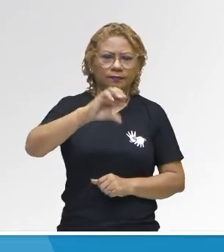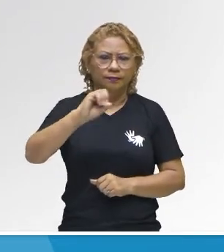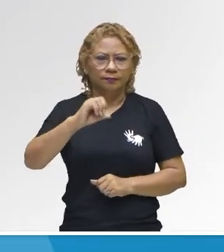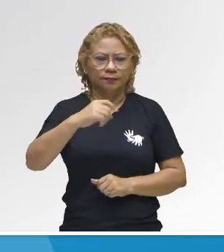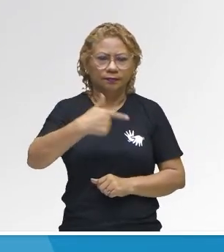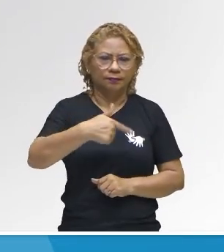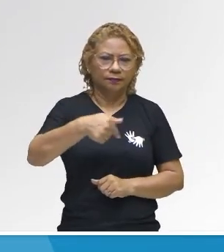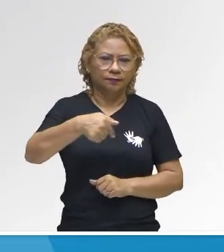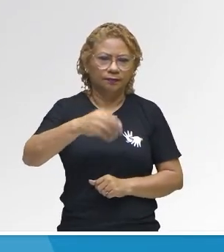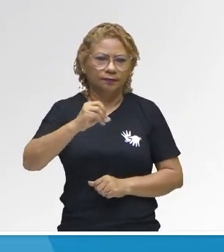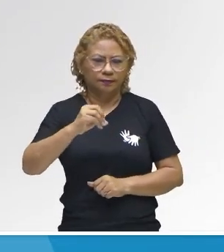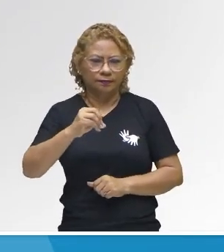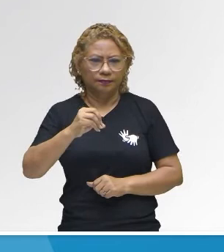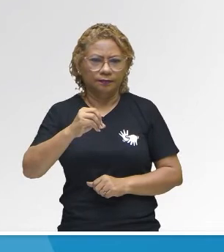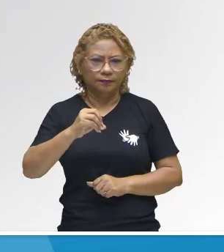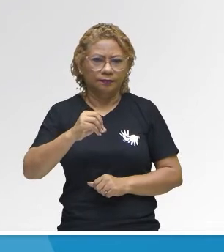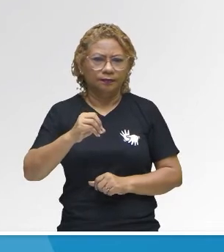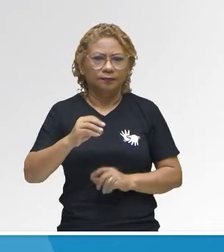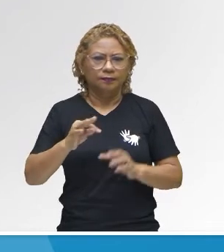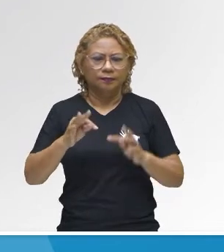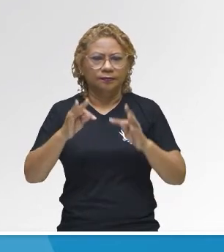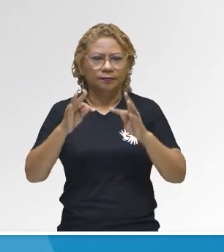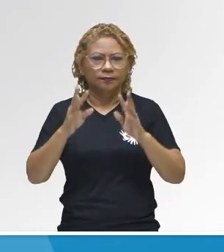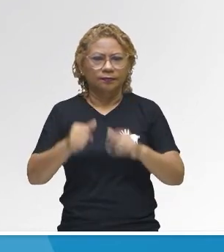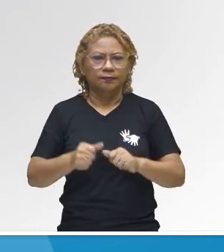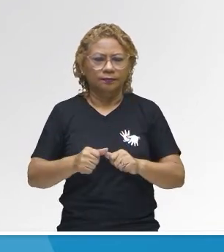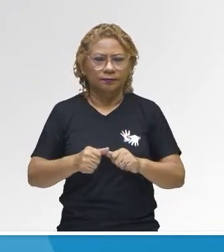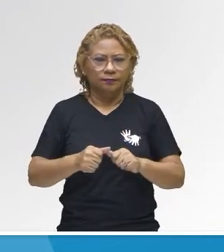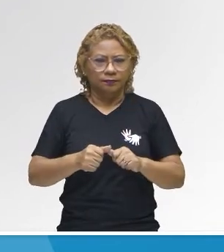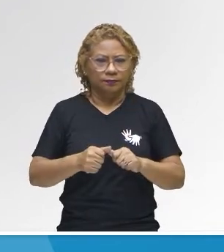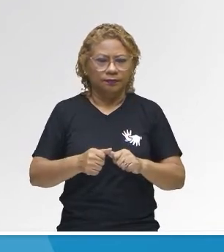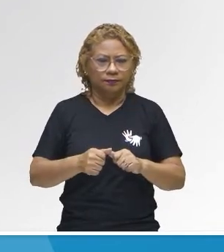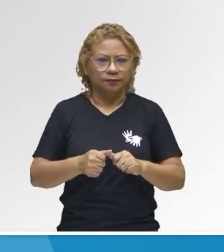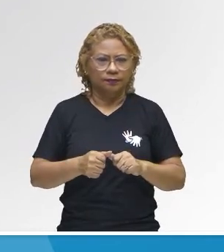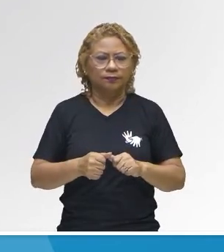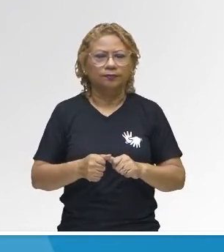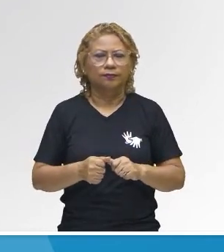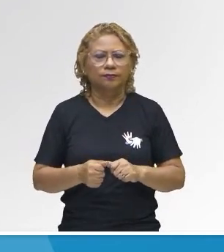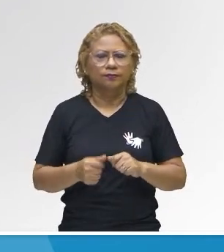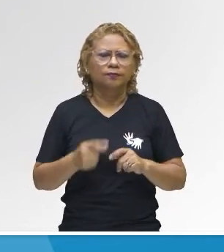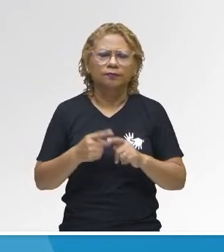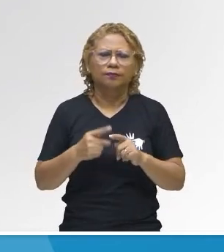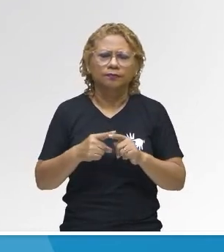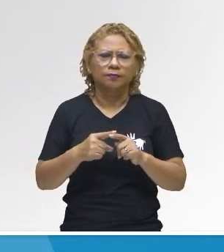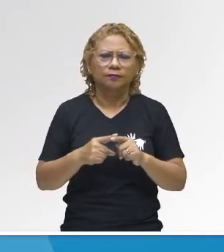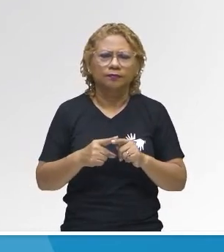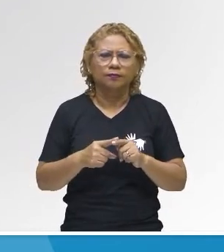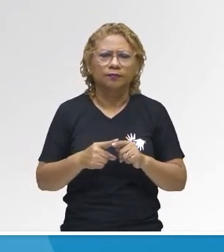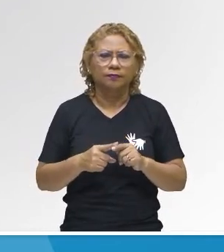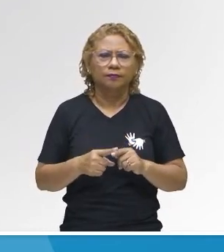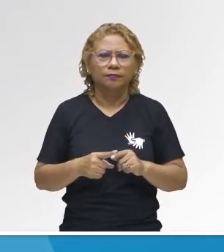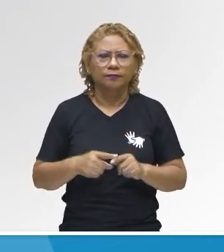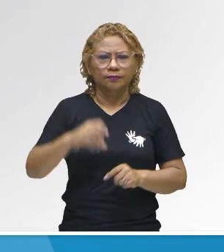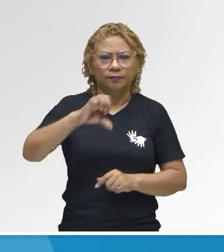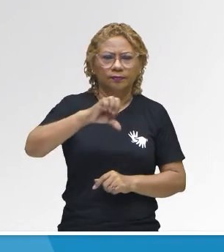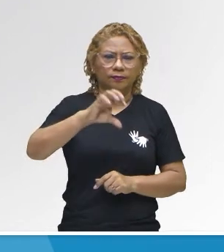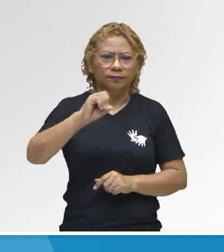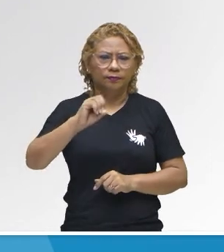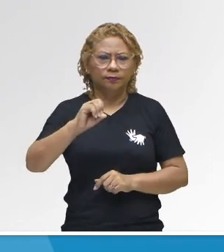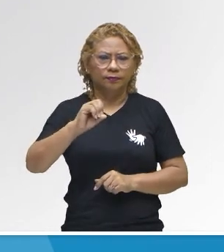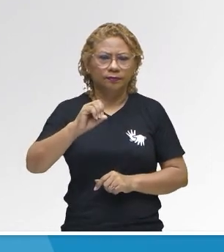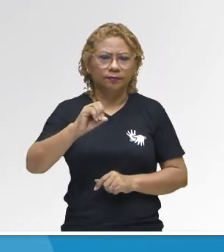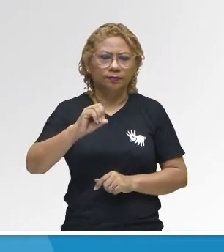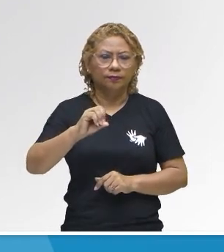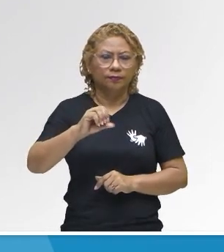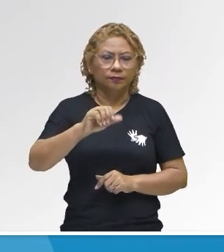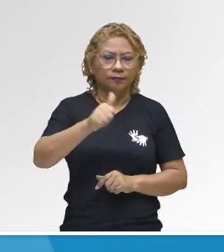a 270. Por que que eu somei 180? Porque 180 é o valor de